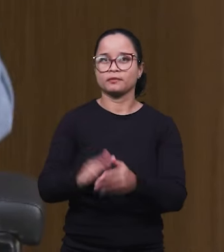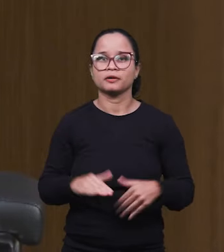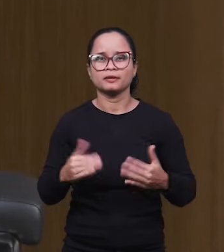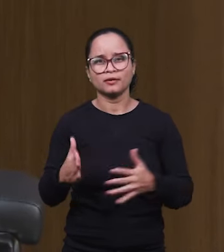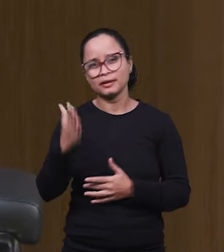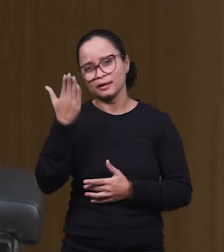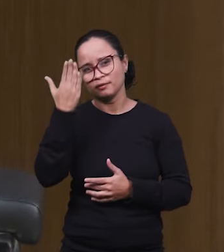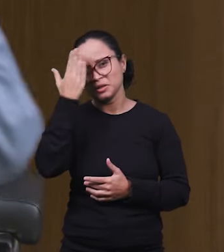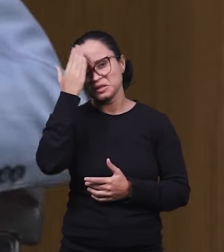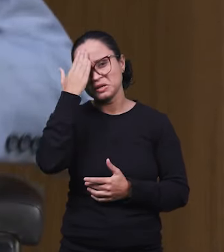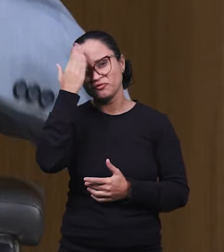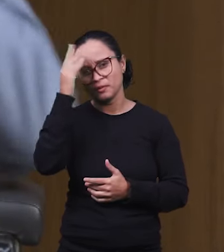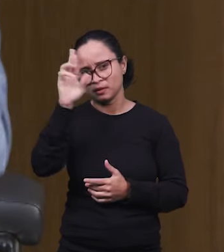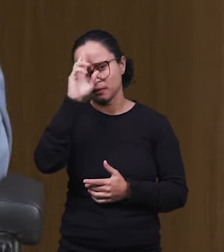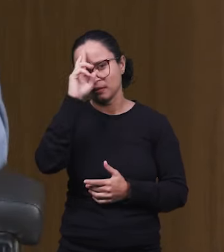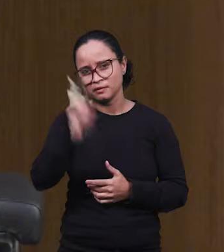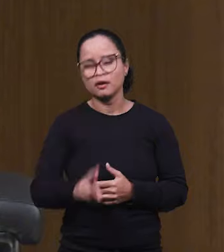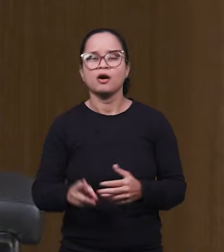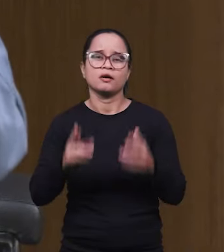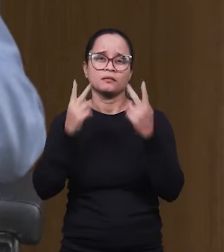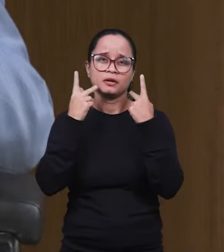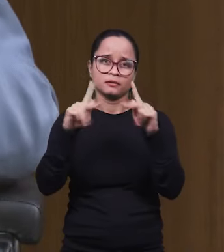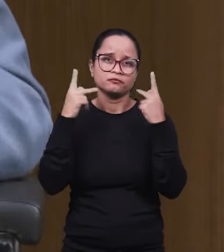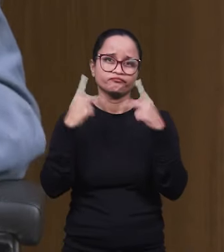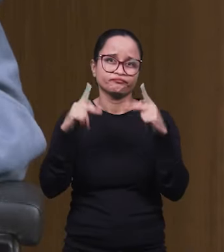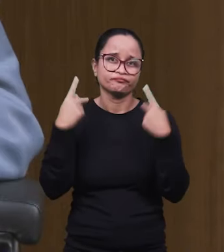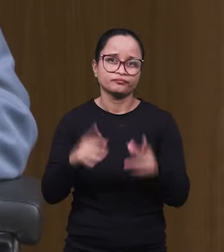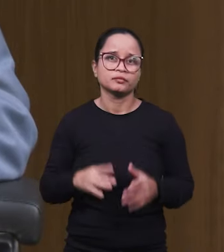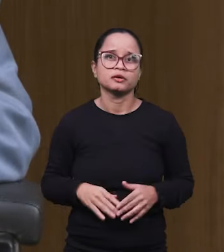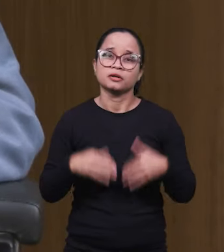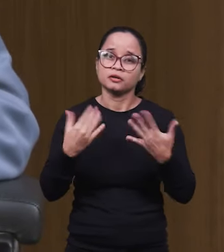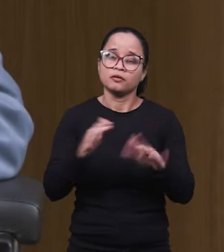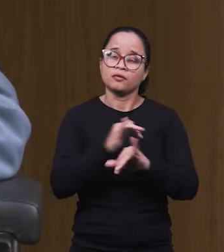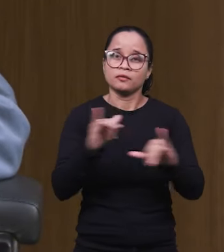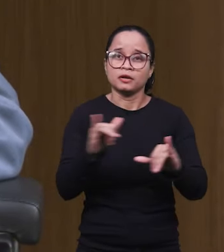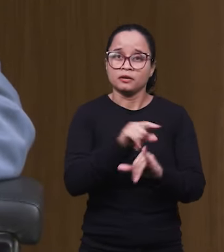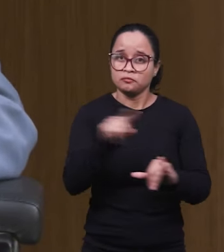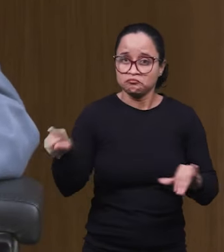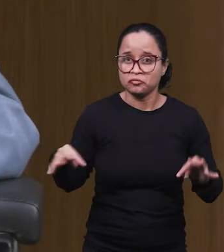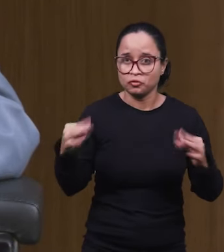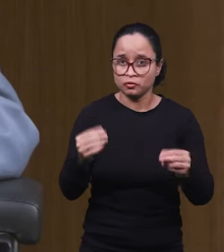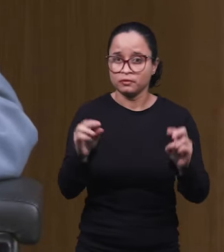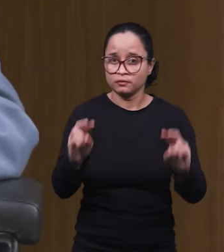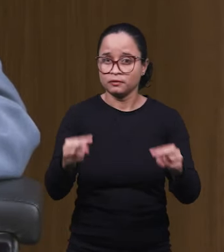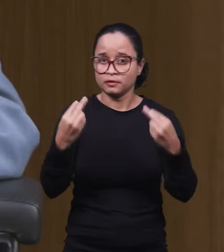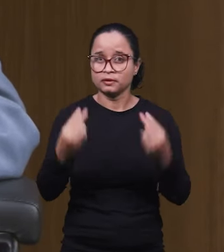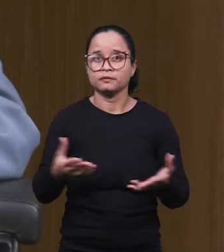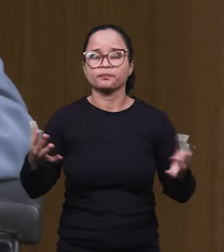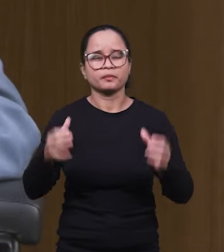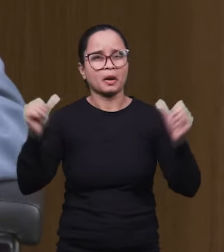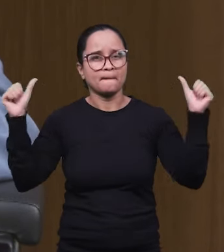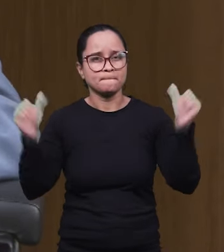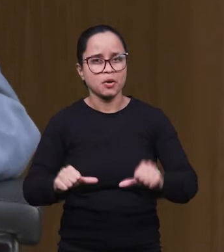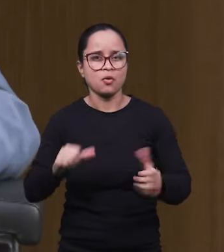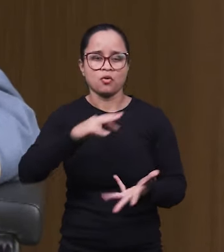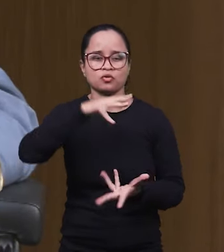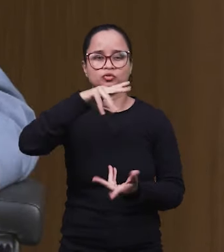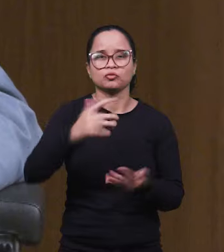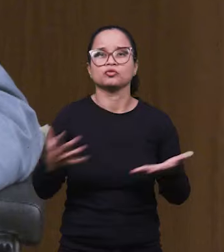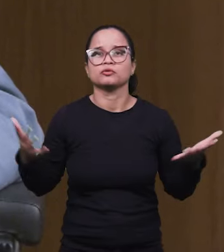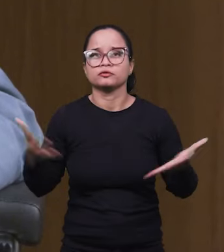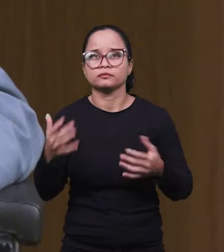quer pregação, todo domingo ele vai ouvir pregação. E eu vou dizer uma coisa para todos que estão nos ouvindo aqui, a pior coisa do